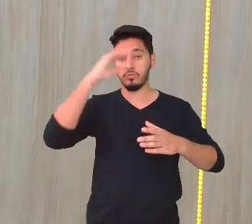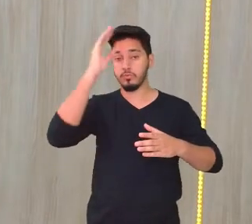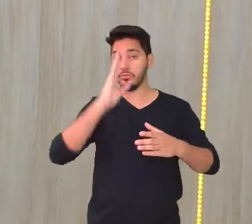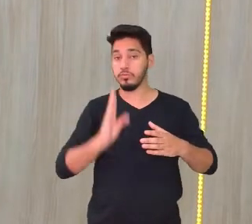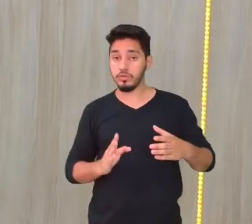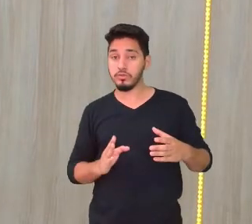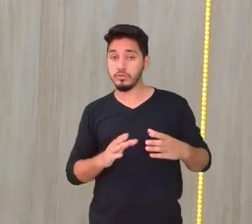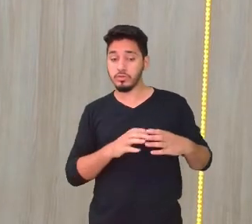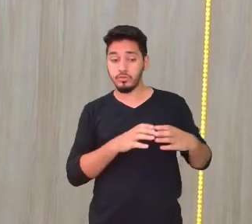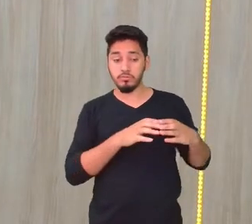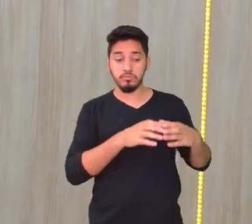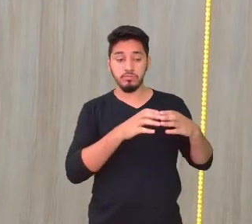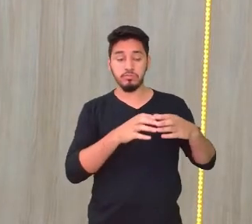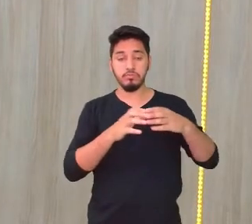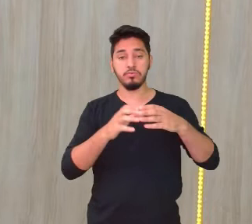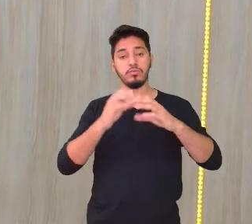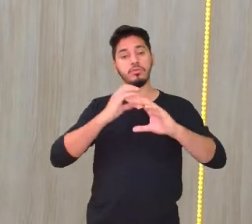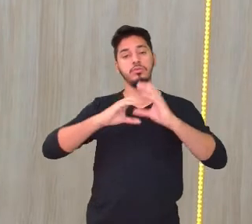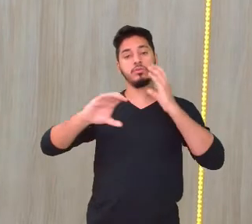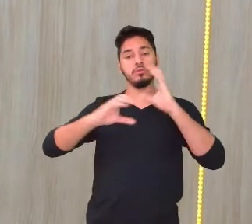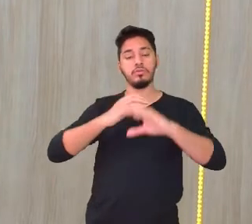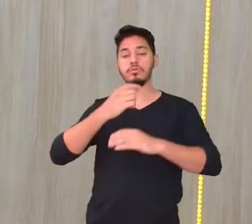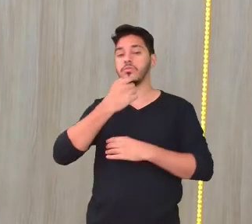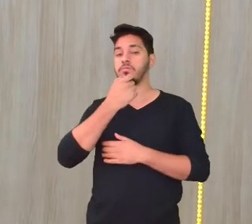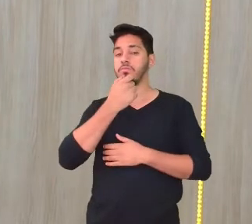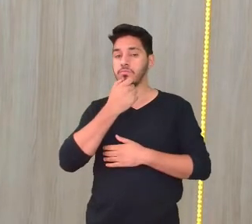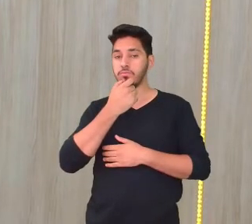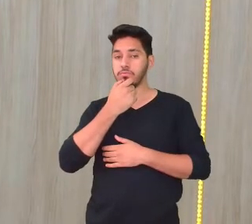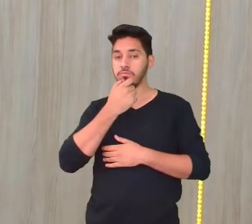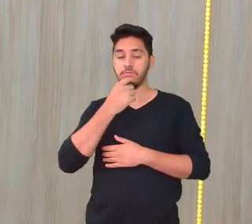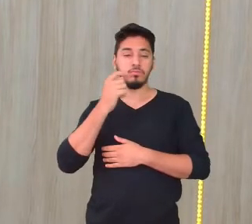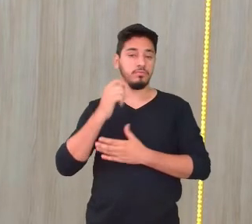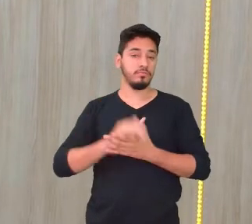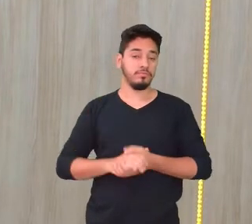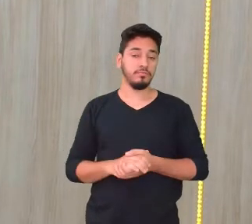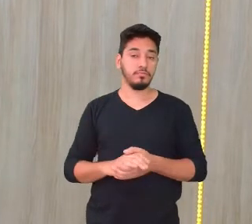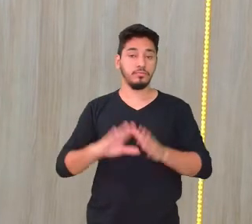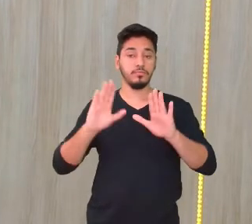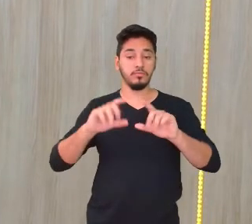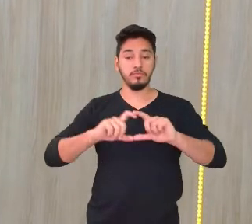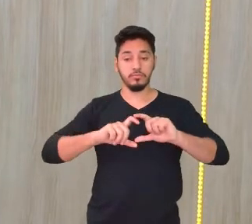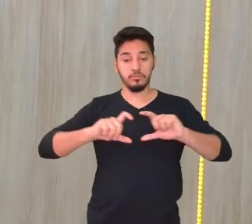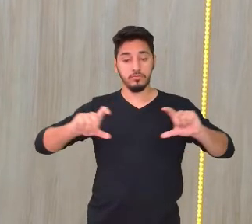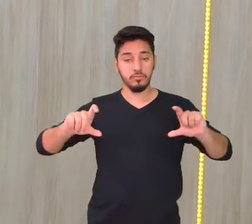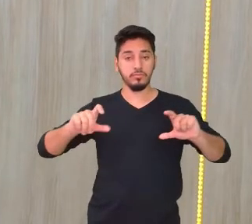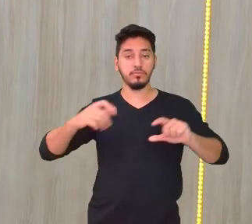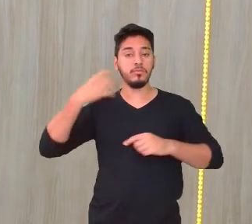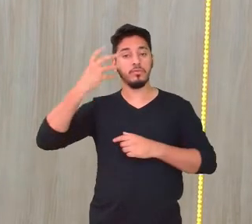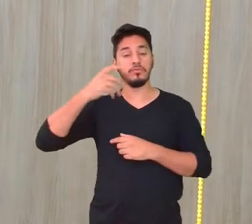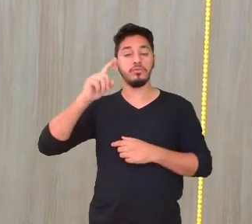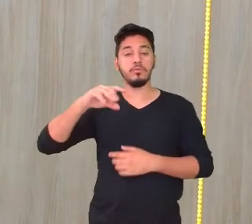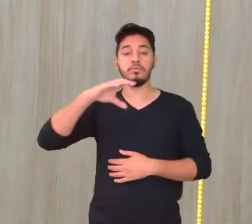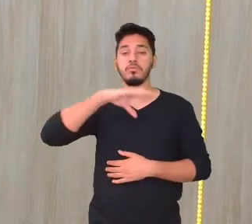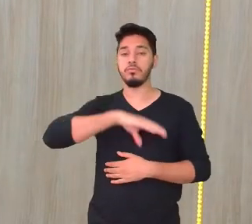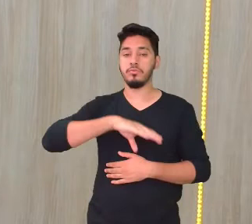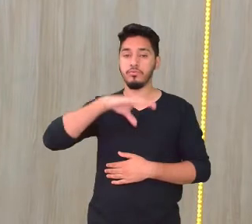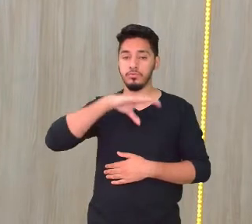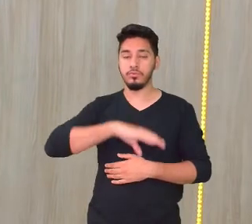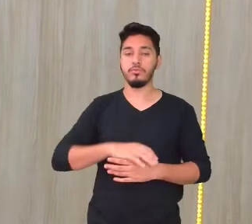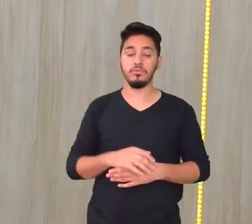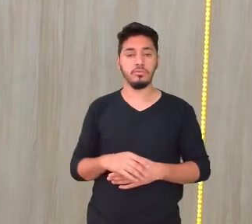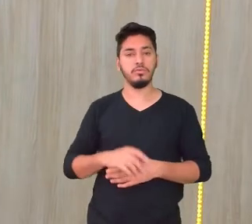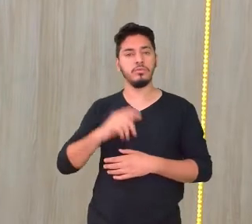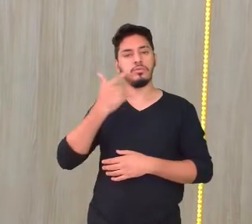né? E eles cantam a música em inglês, mas o refrão da música é em português, aí fica